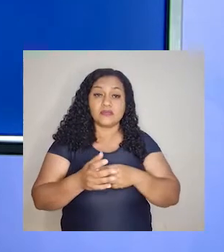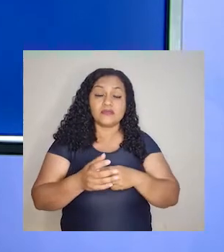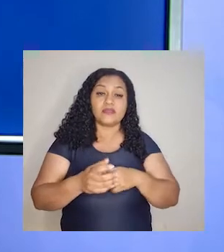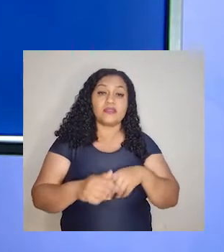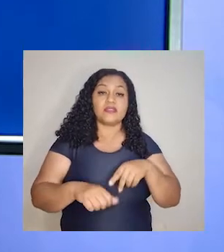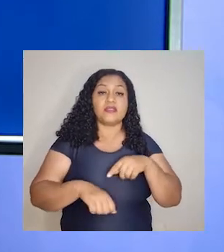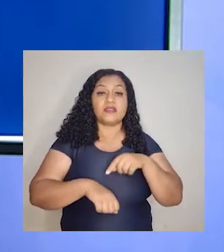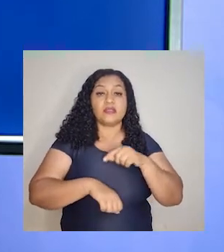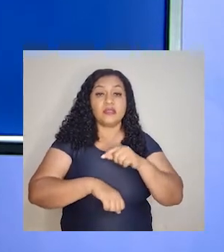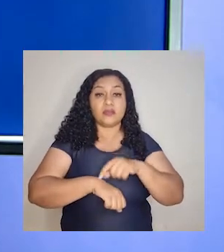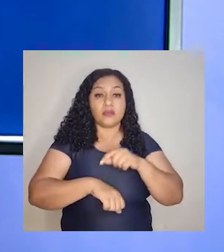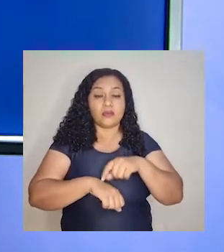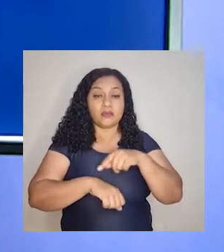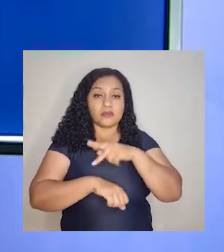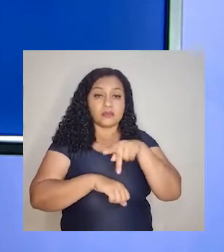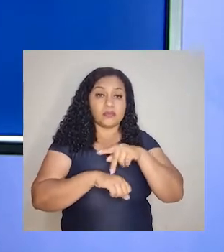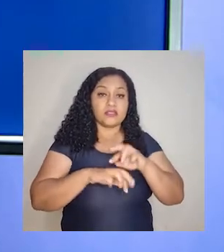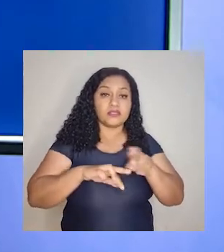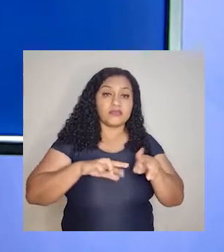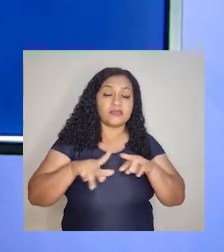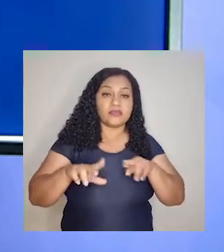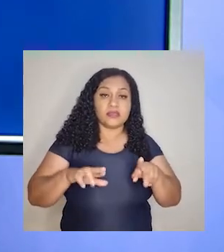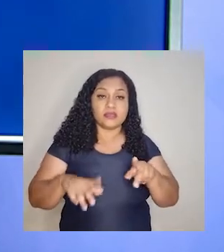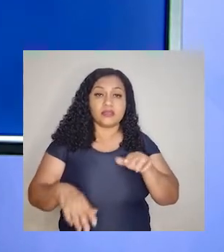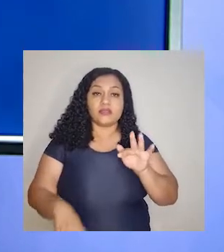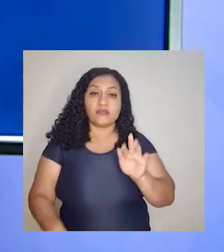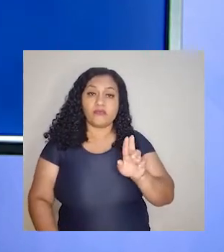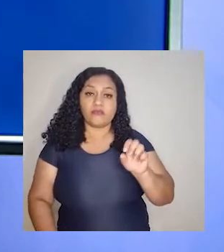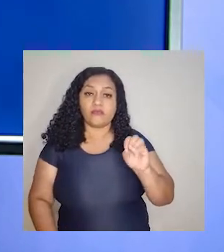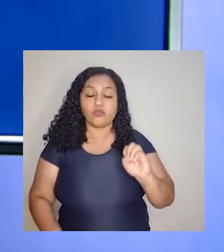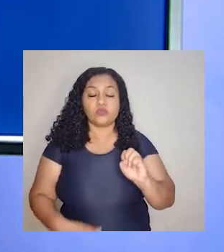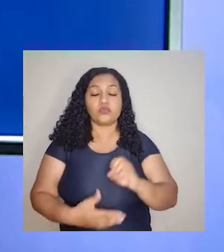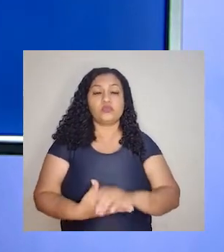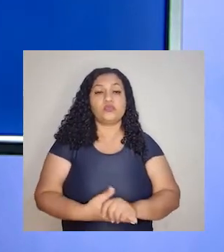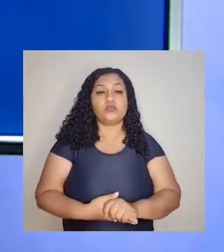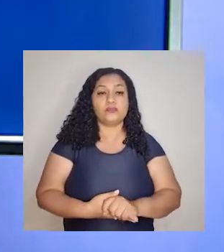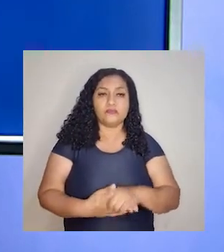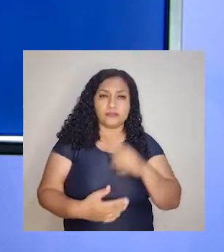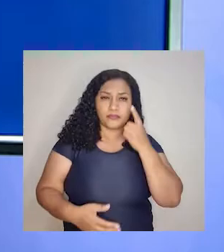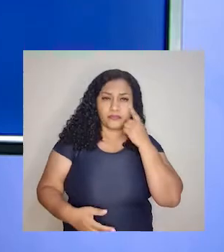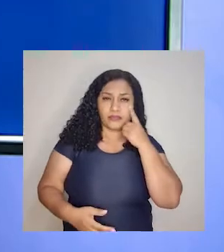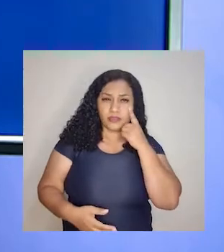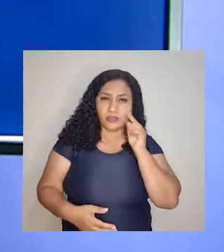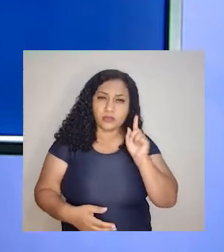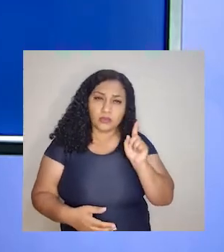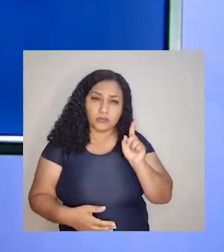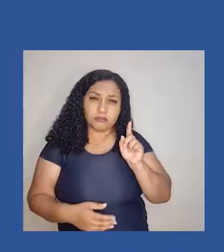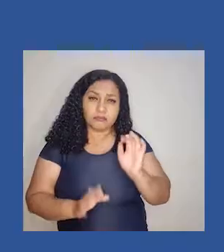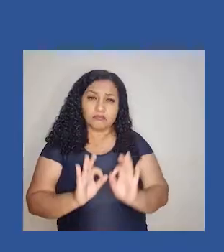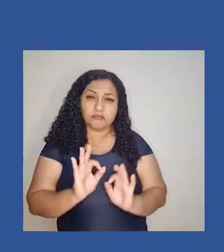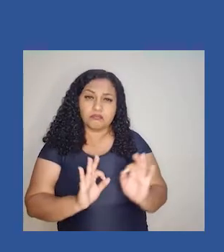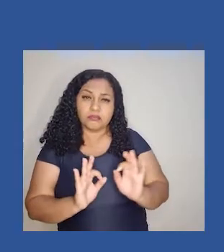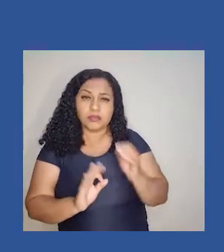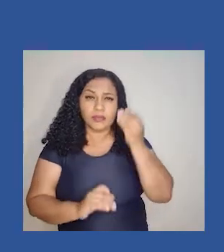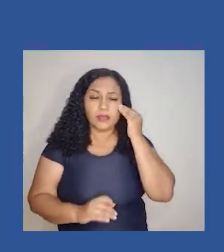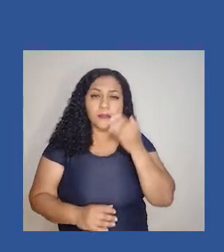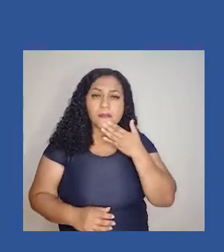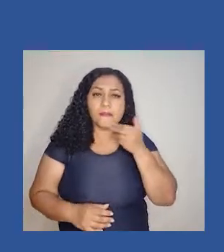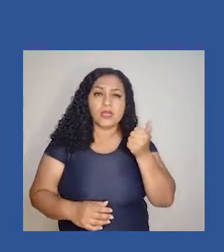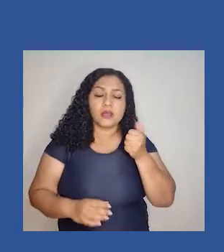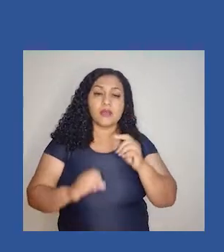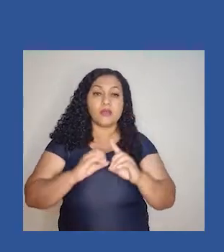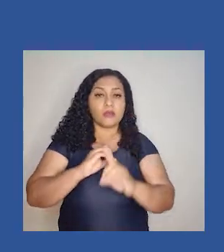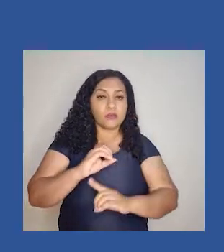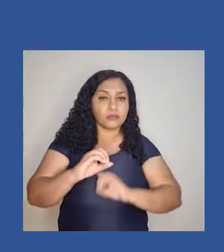essa definição de fuso horário por causa da iluminação diferente aqui no nosso país o som que acontece Olha esses